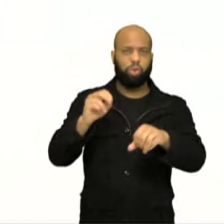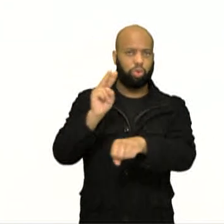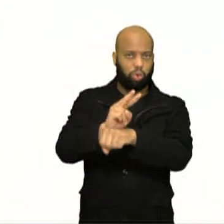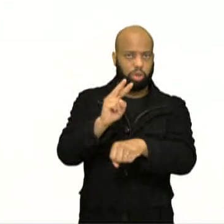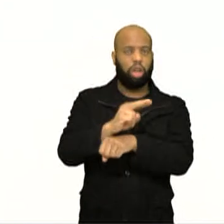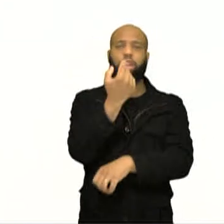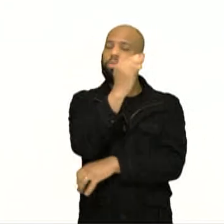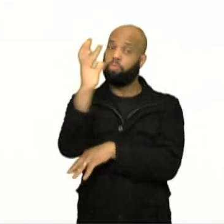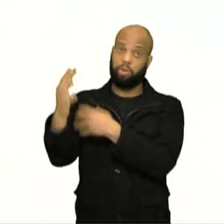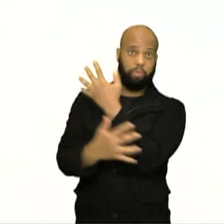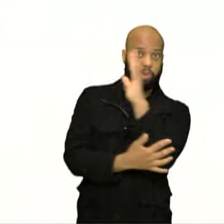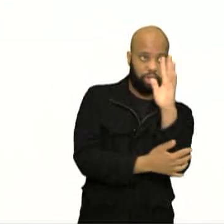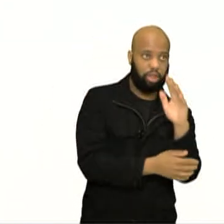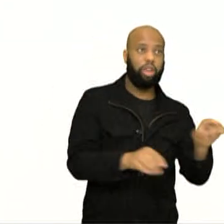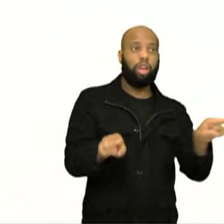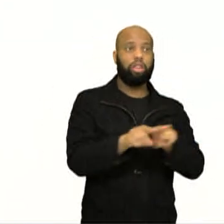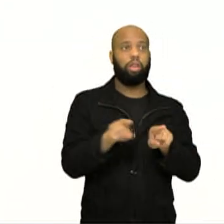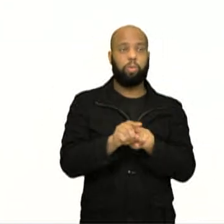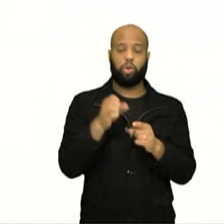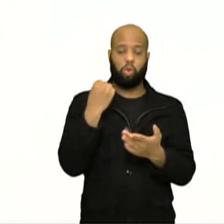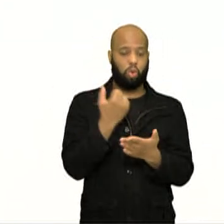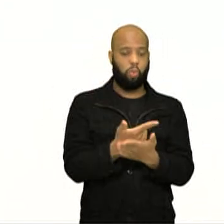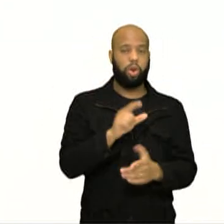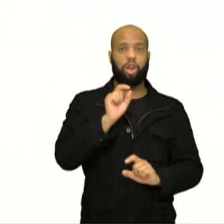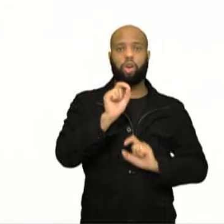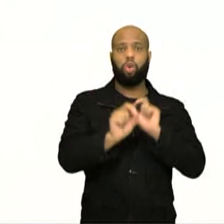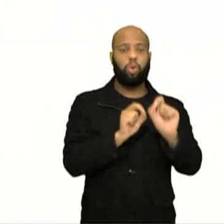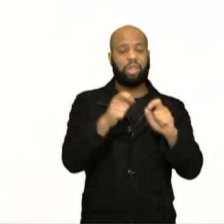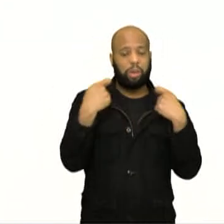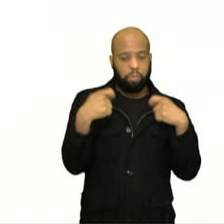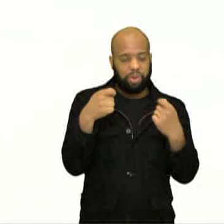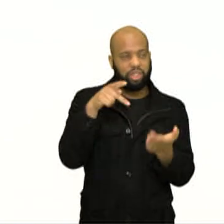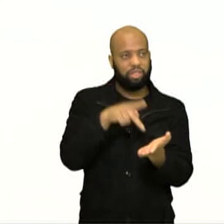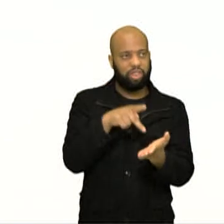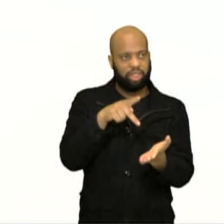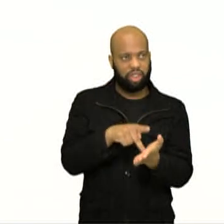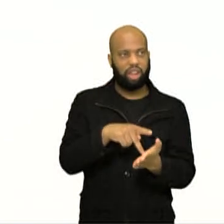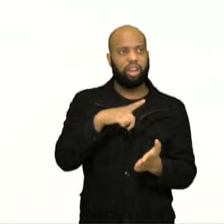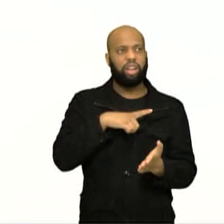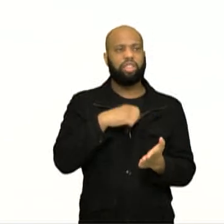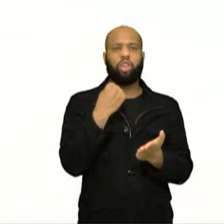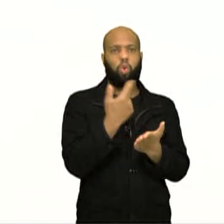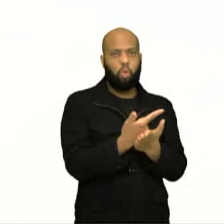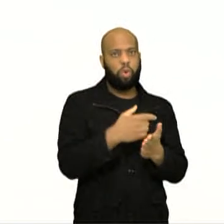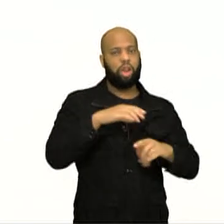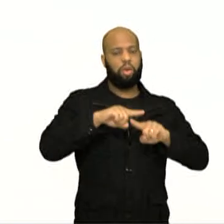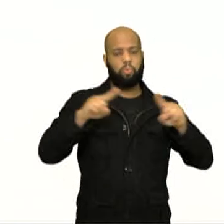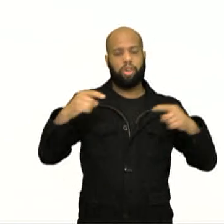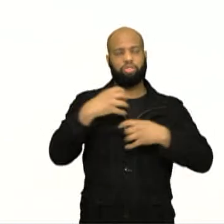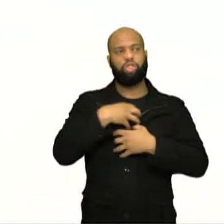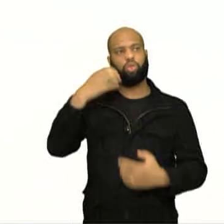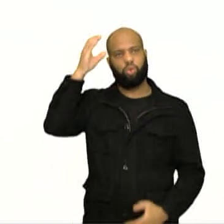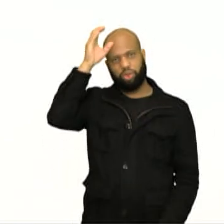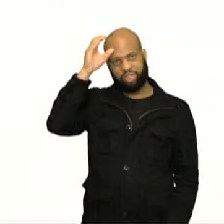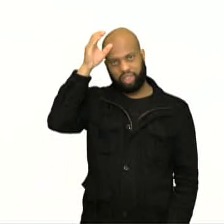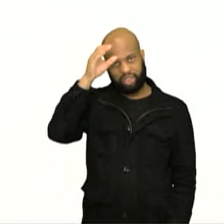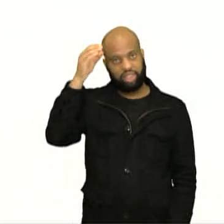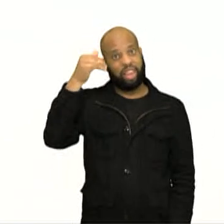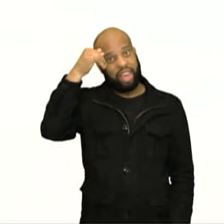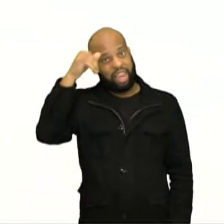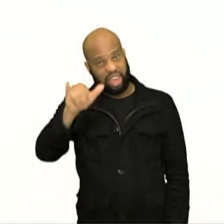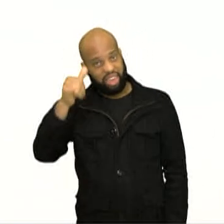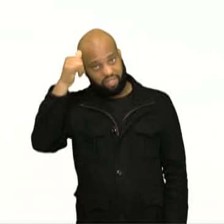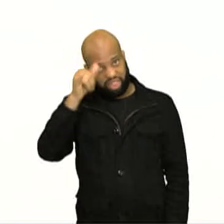meio ambiente, consumir somente aquilo que é necessário, ter um consumo consciente, não desperdiçar